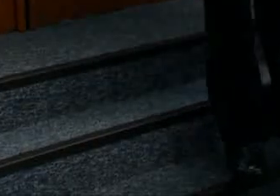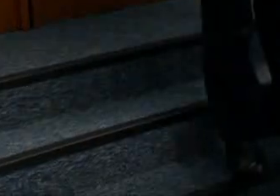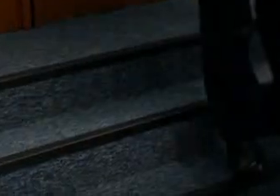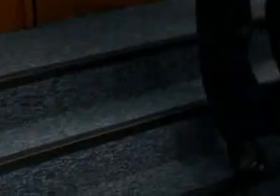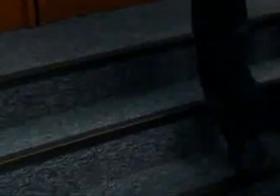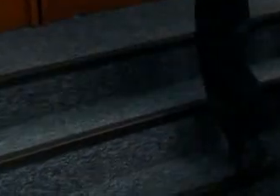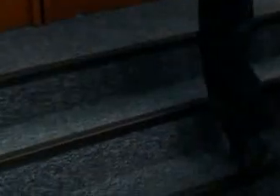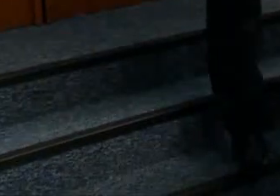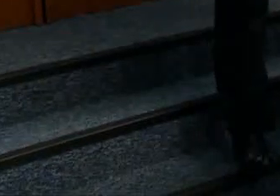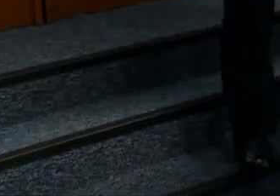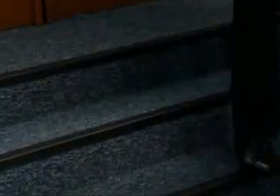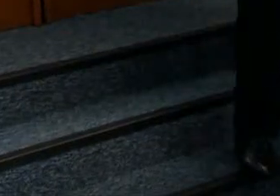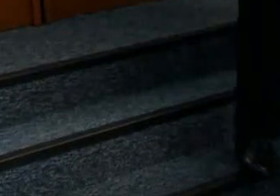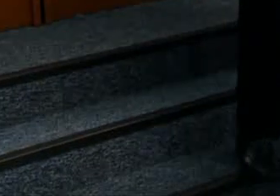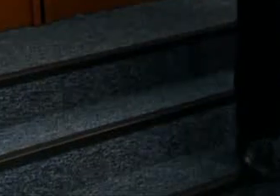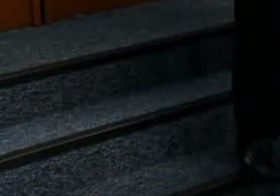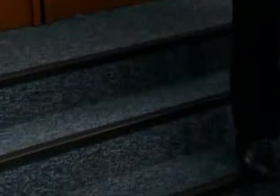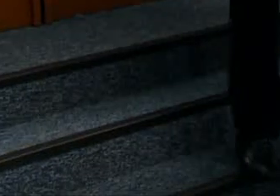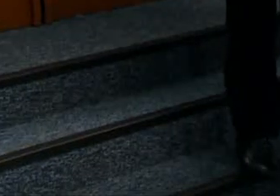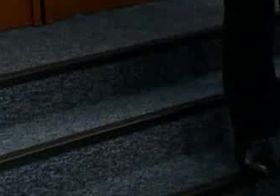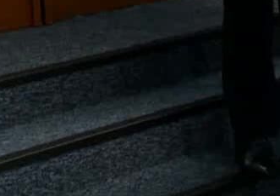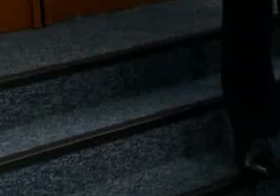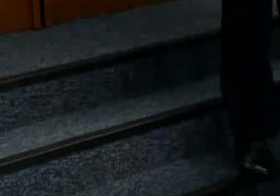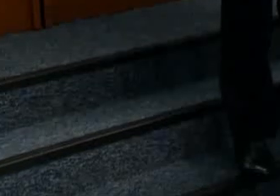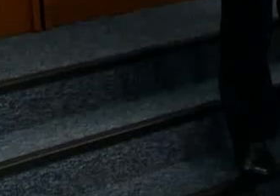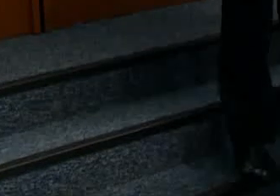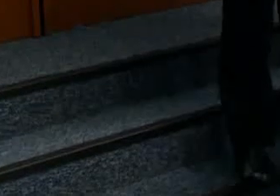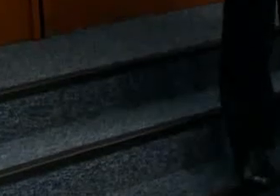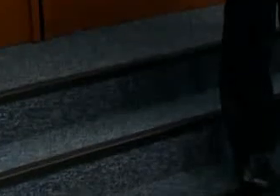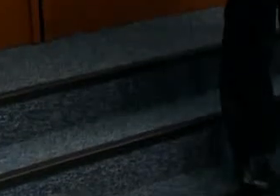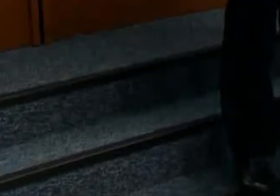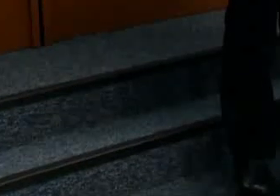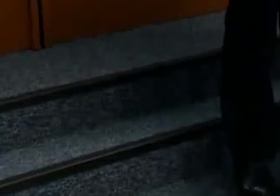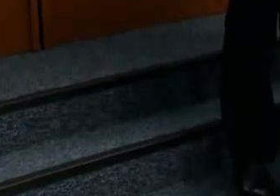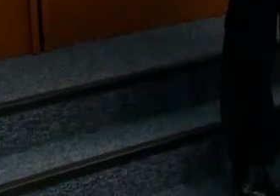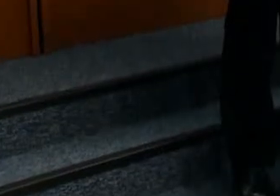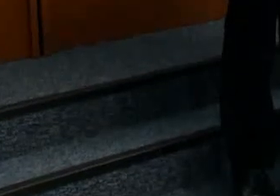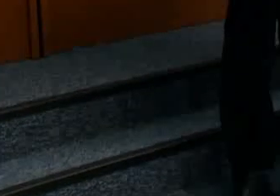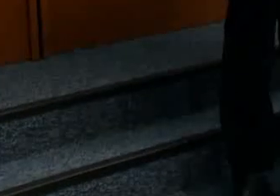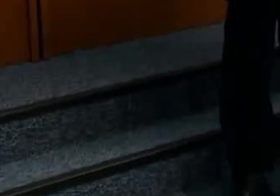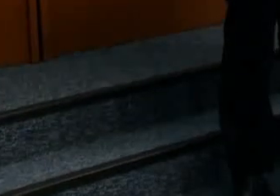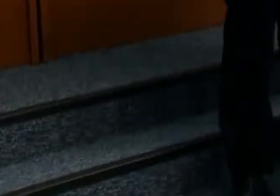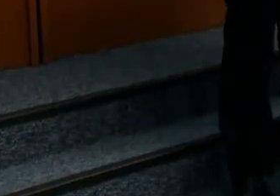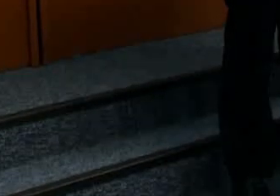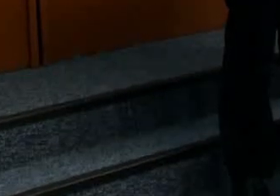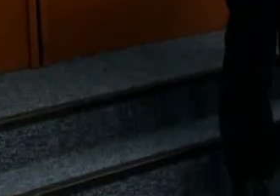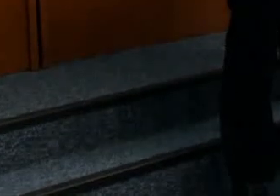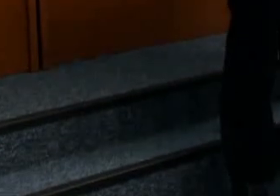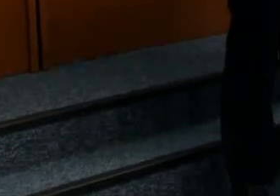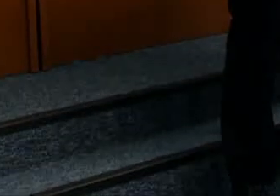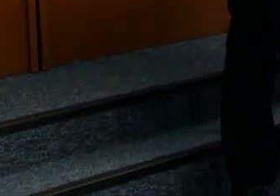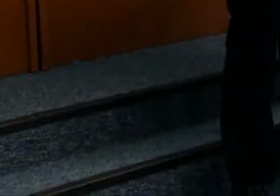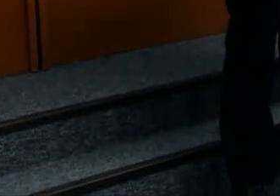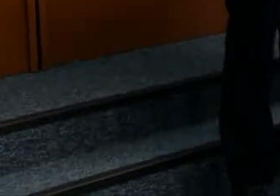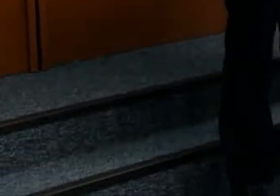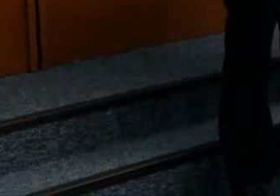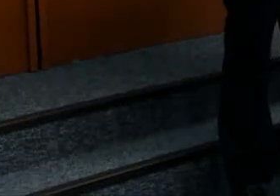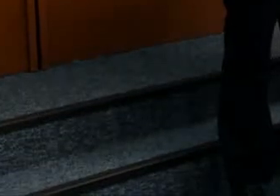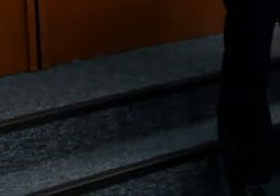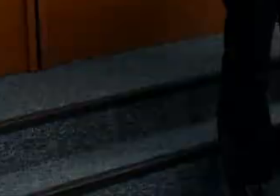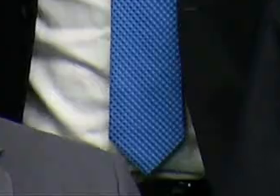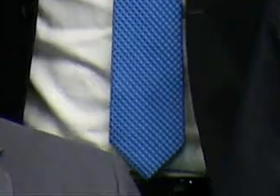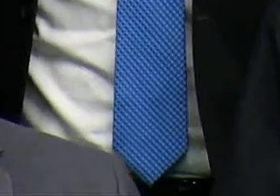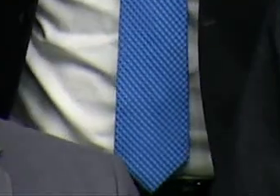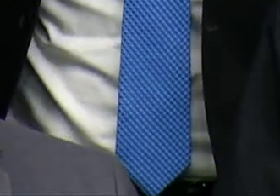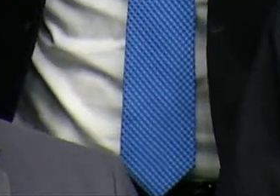Só tenho a agradecer, é evidente, são 54 anos, né, e 32 anos de jornalismo aqui na cidade, e a gente vem